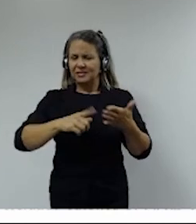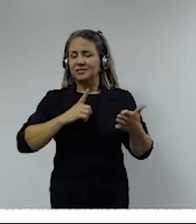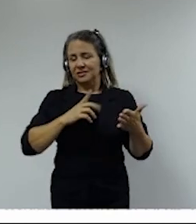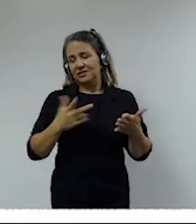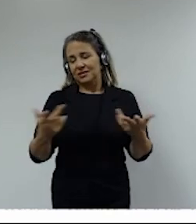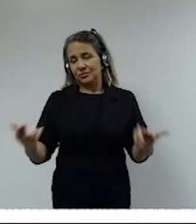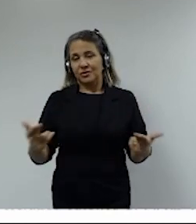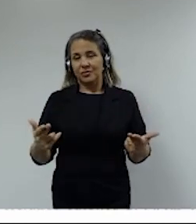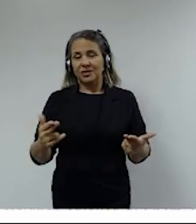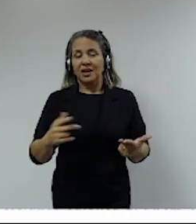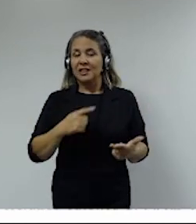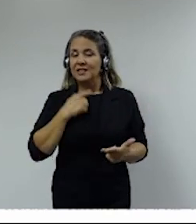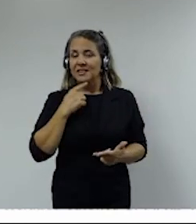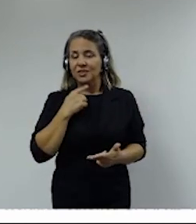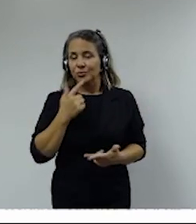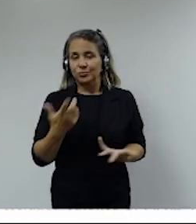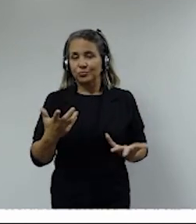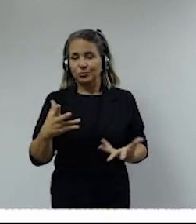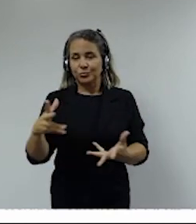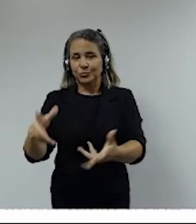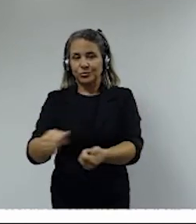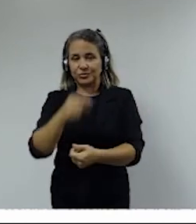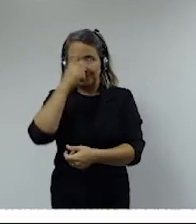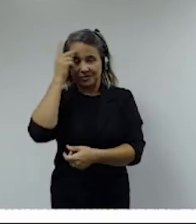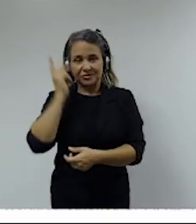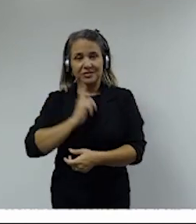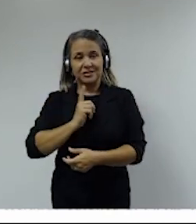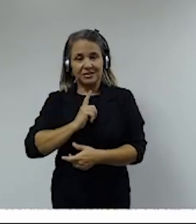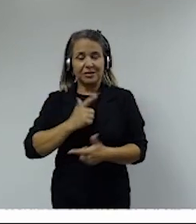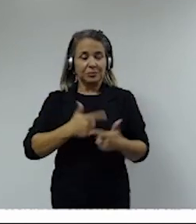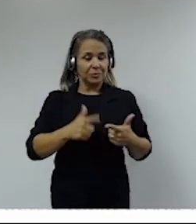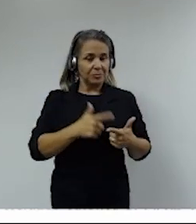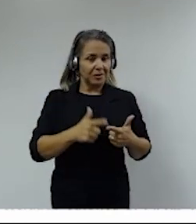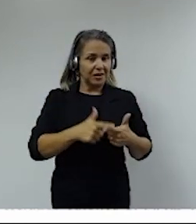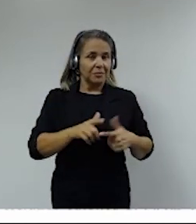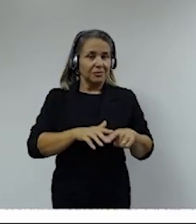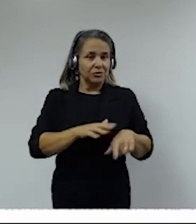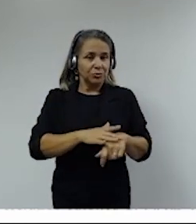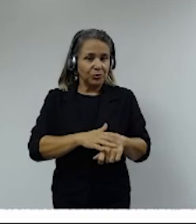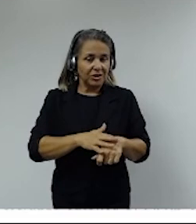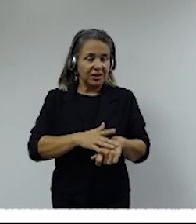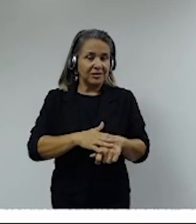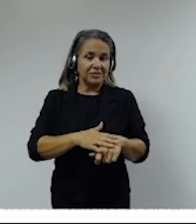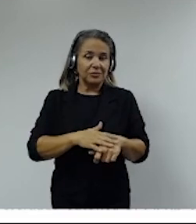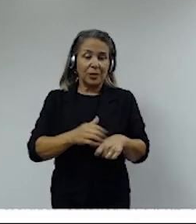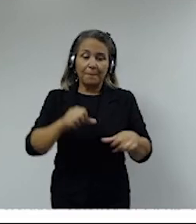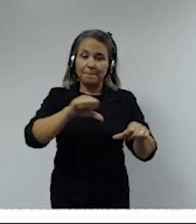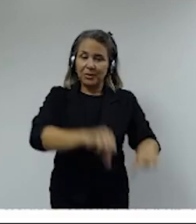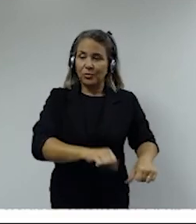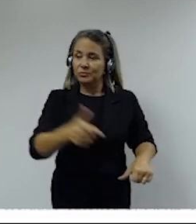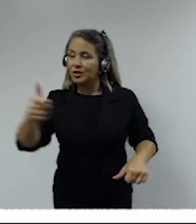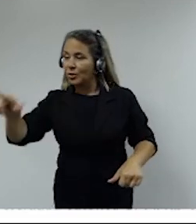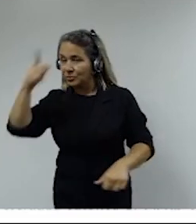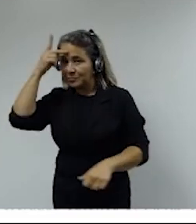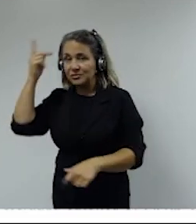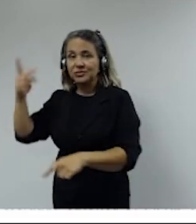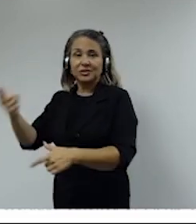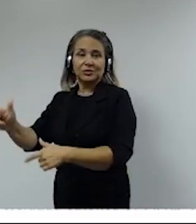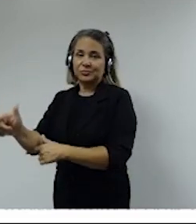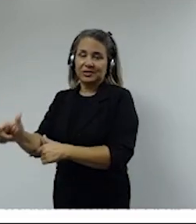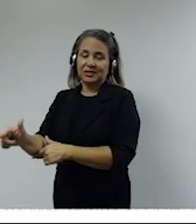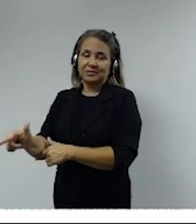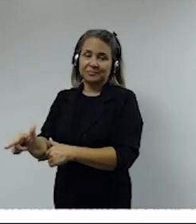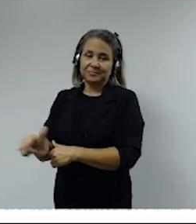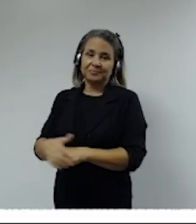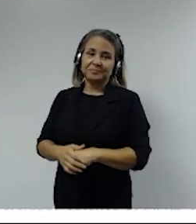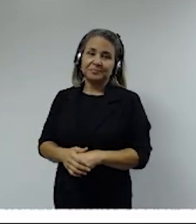claro, nem todo mundo que tem comorbidade será pior do que o outro que não tem comorbidade. Mas a grande maioria